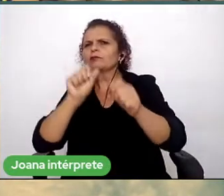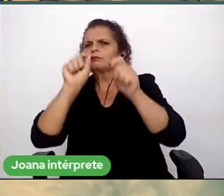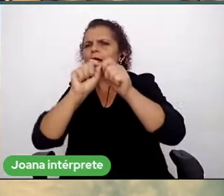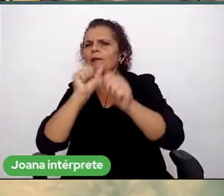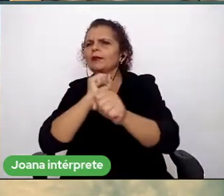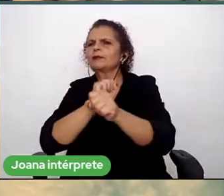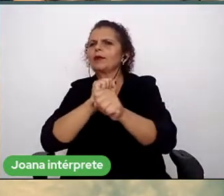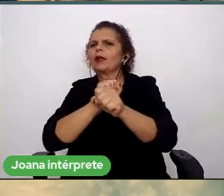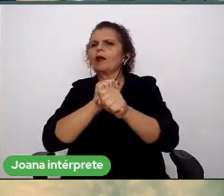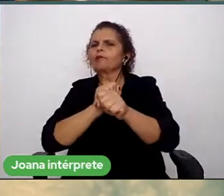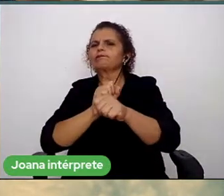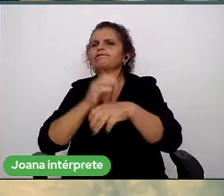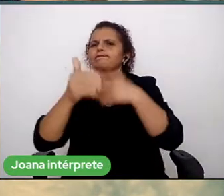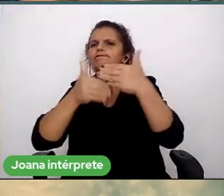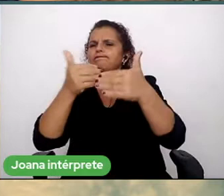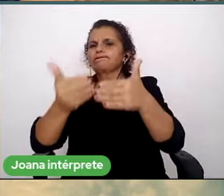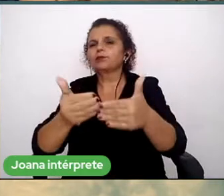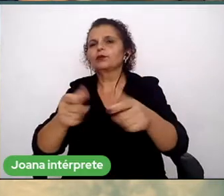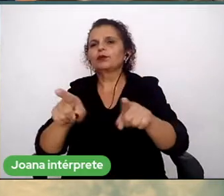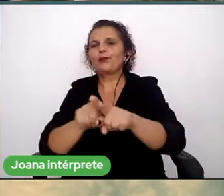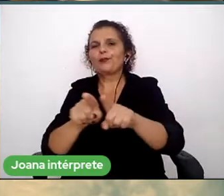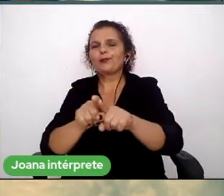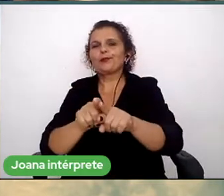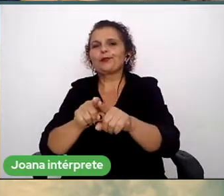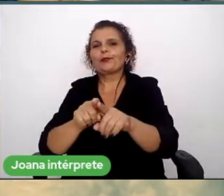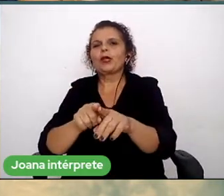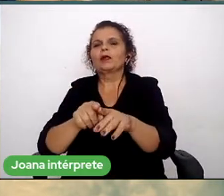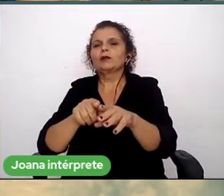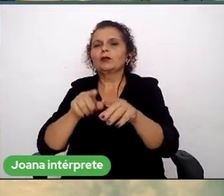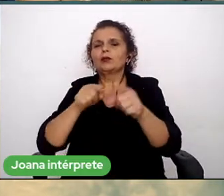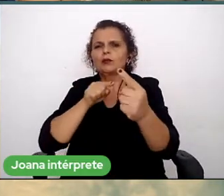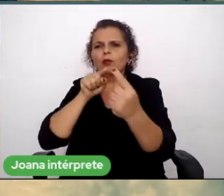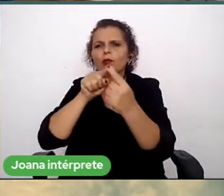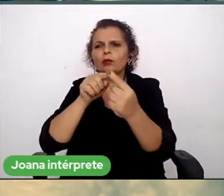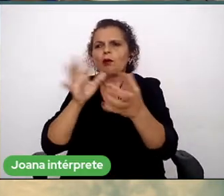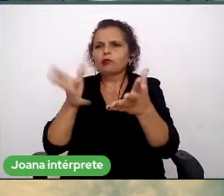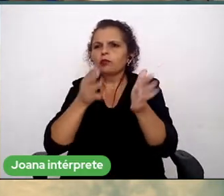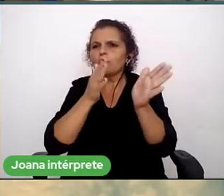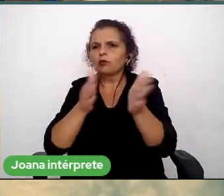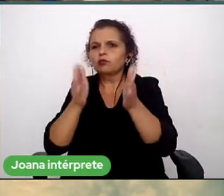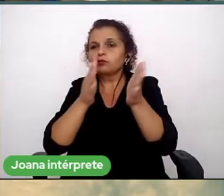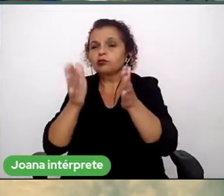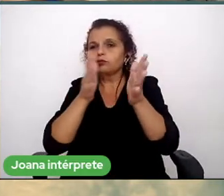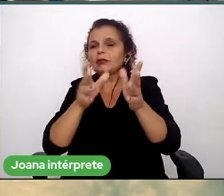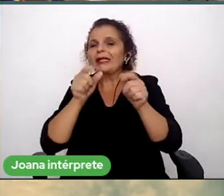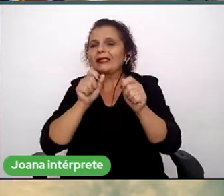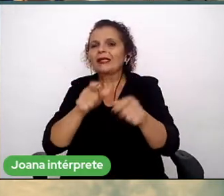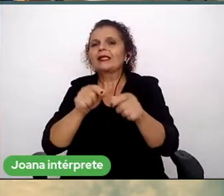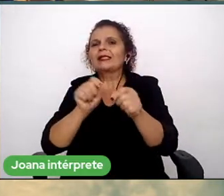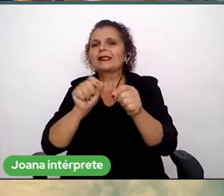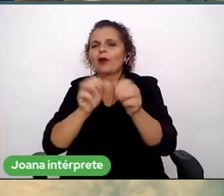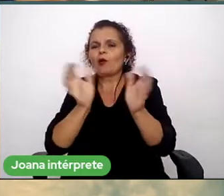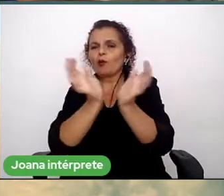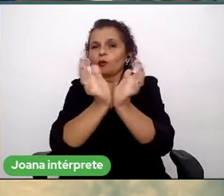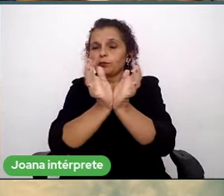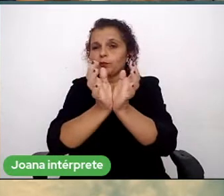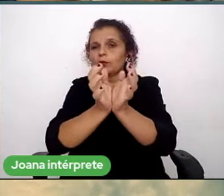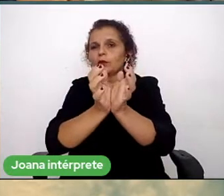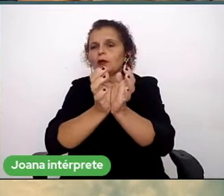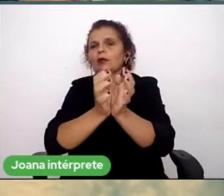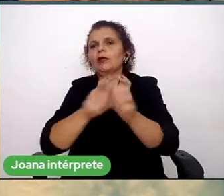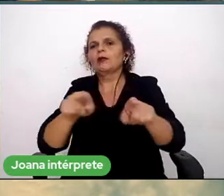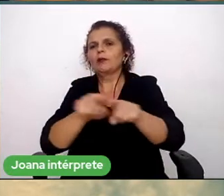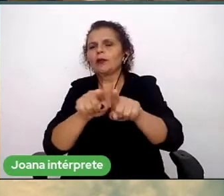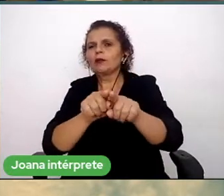Estrada o time Em que momento então por exemplo a gente fala de estabelecer um ritmo de interações para quem procura os times que aplicamos como